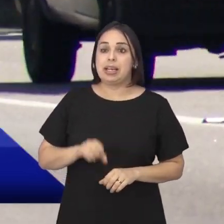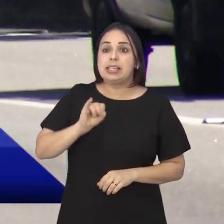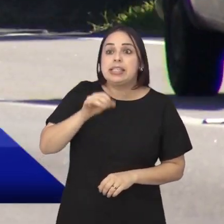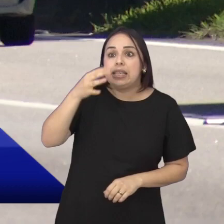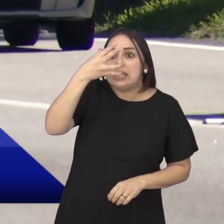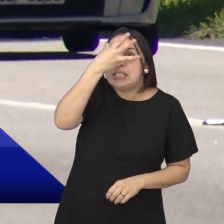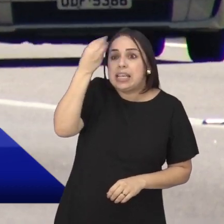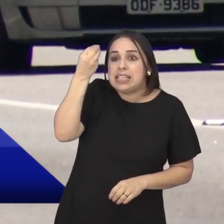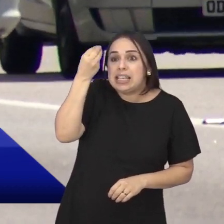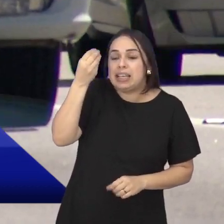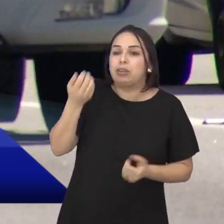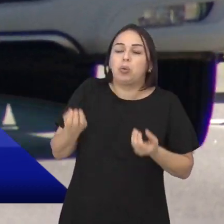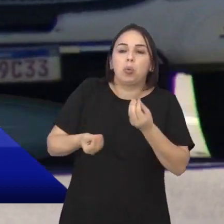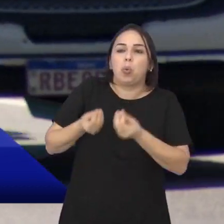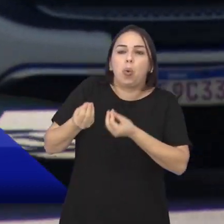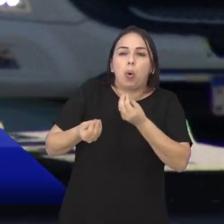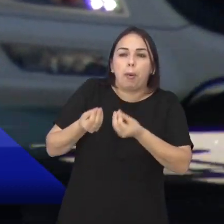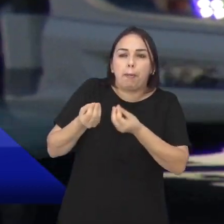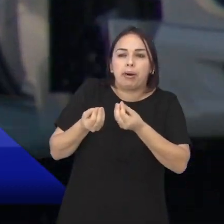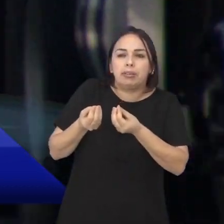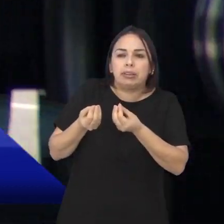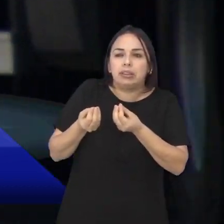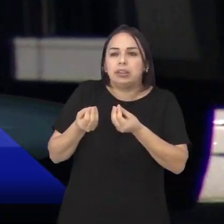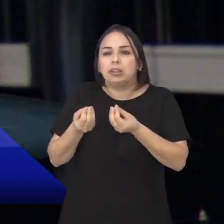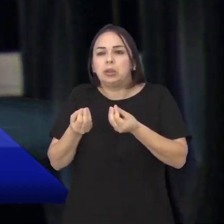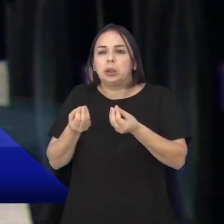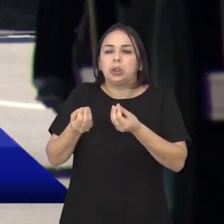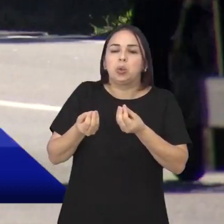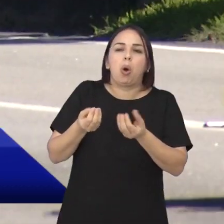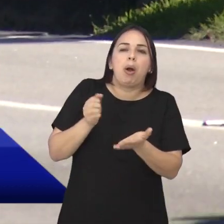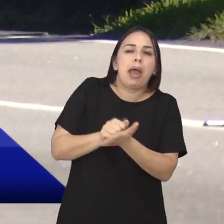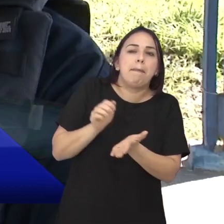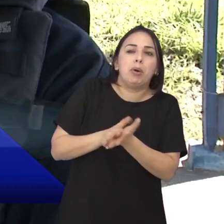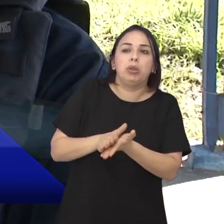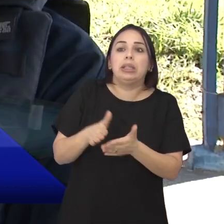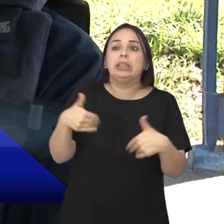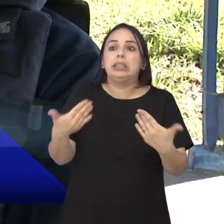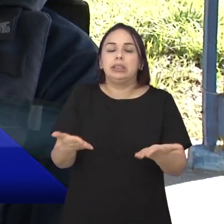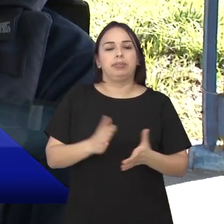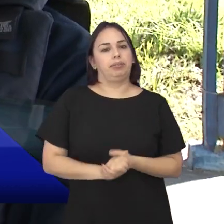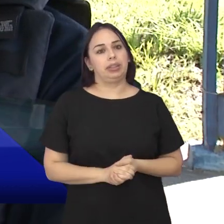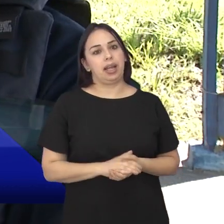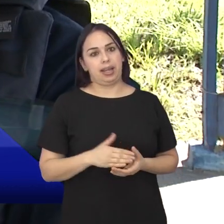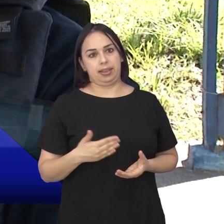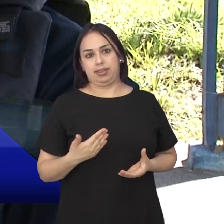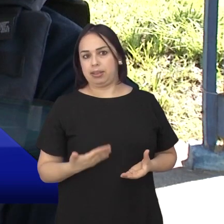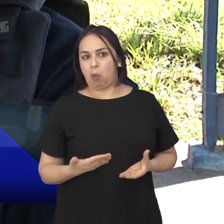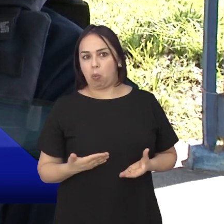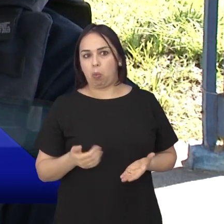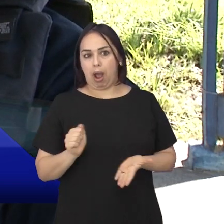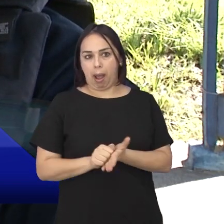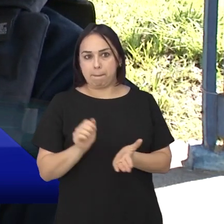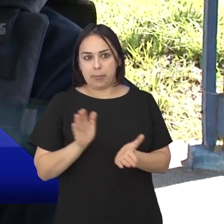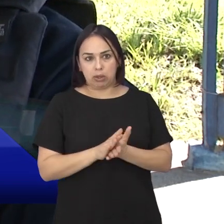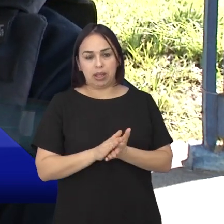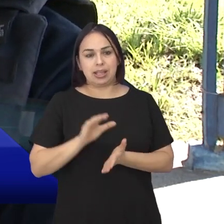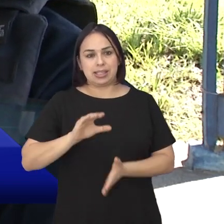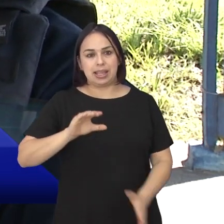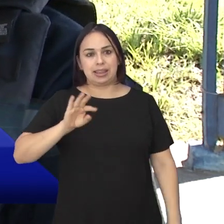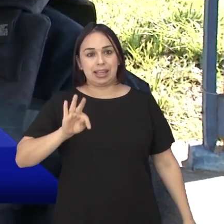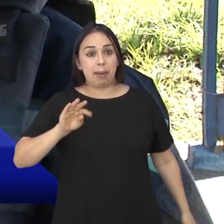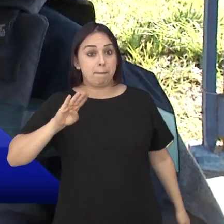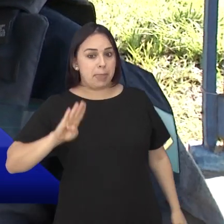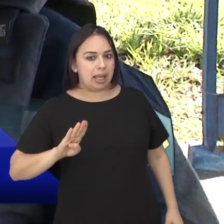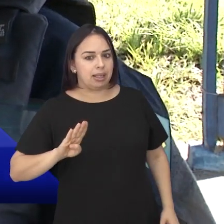quem esquecer de ligar esse farol nas pistas simples, né, qual é o tipo de infração que ela pode ter? Então, é uma infração do